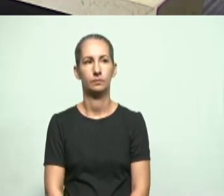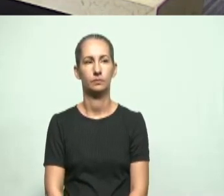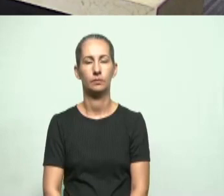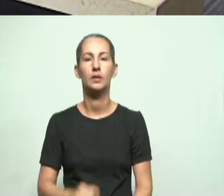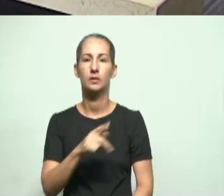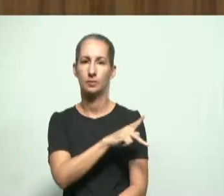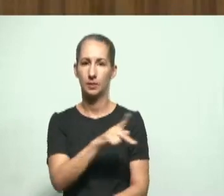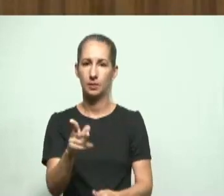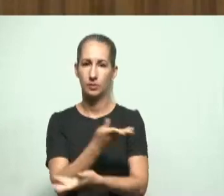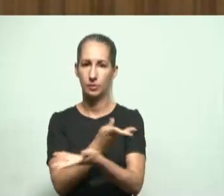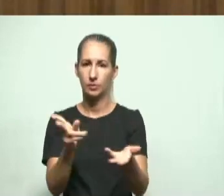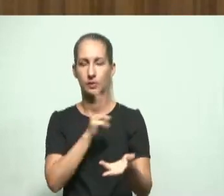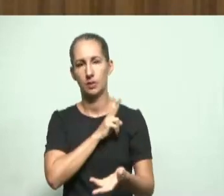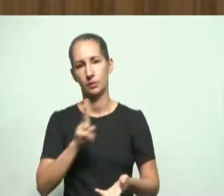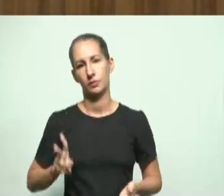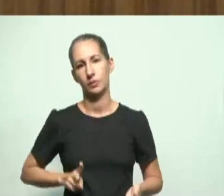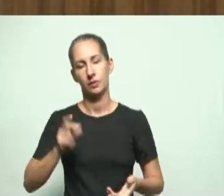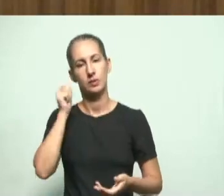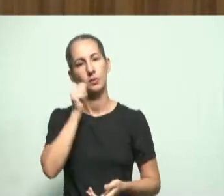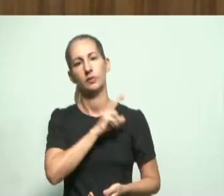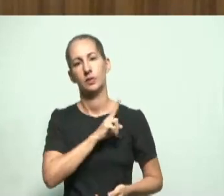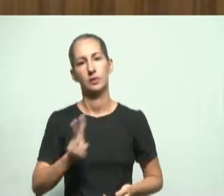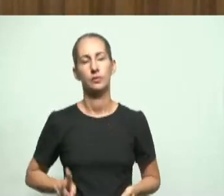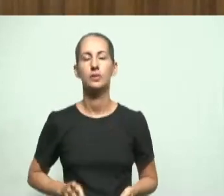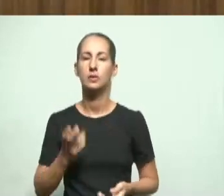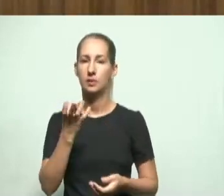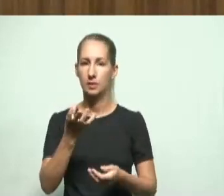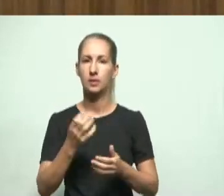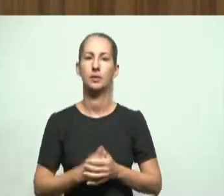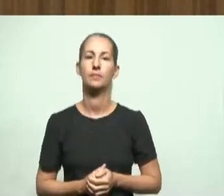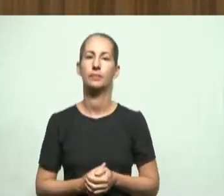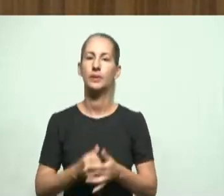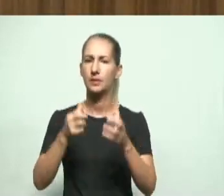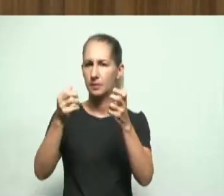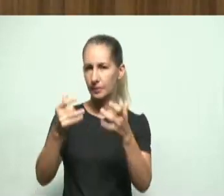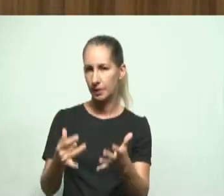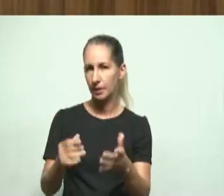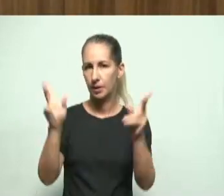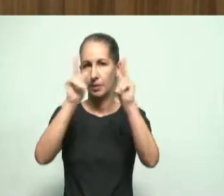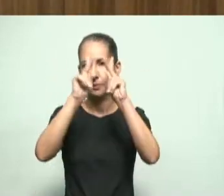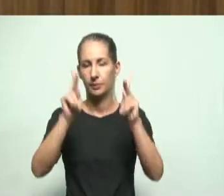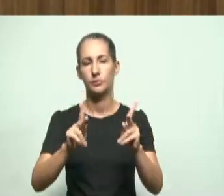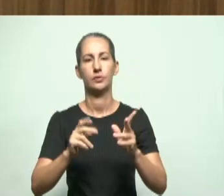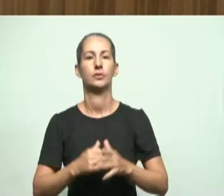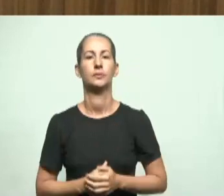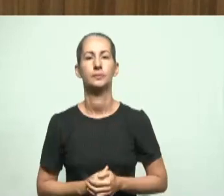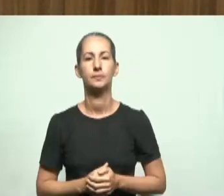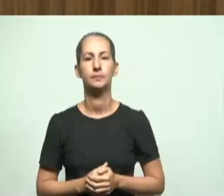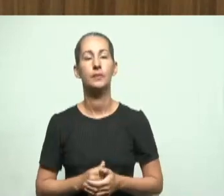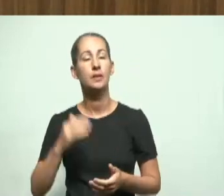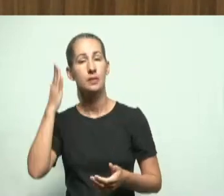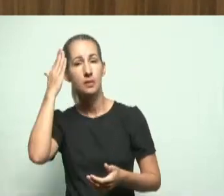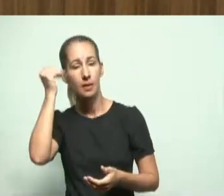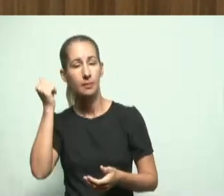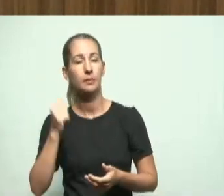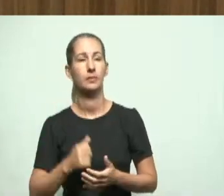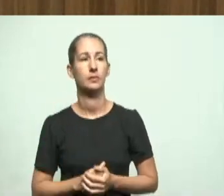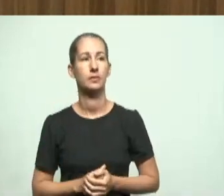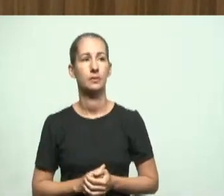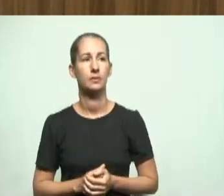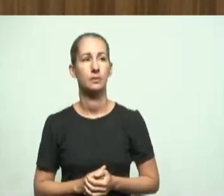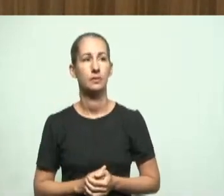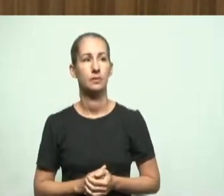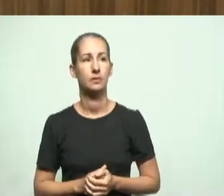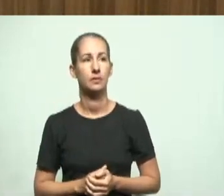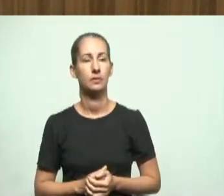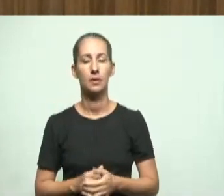Senhor presidente, senhores vereadores, vereadoras, queria esclarecer esse projeto. Nós sabemos que